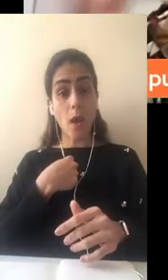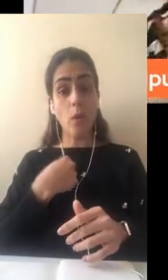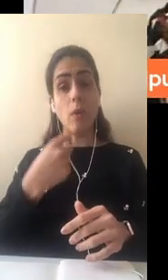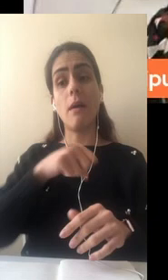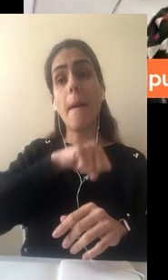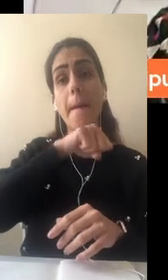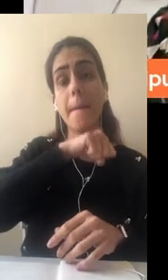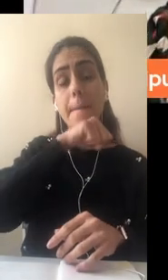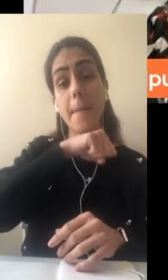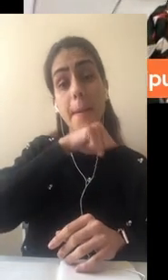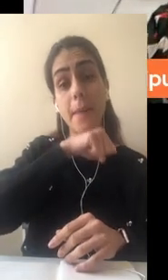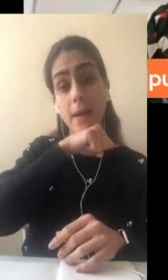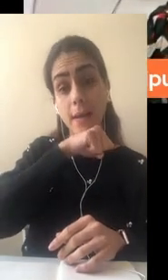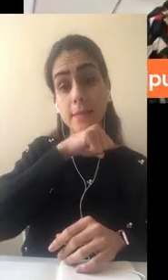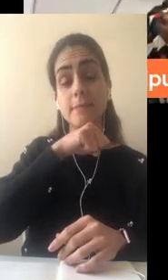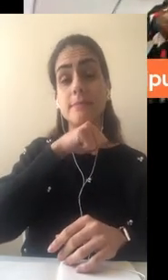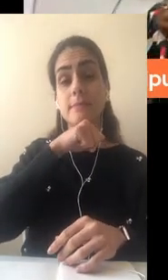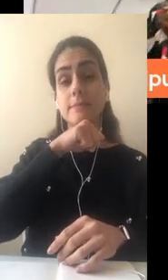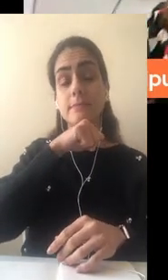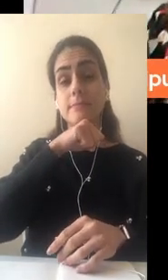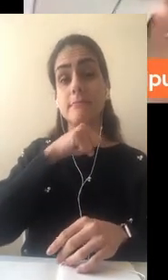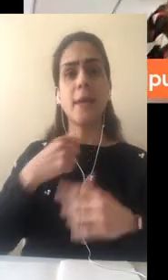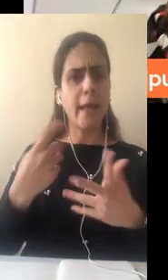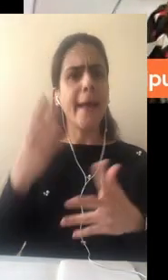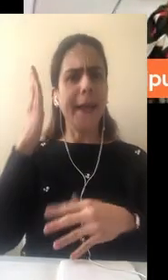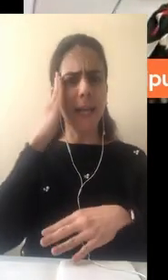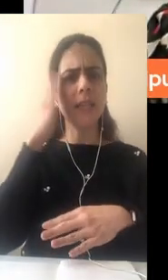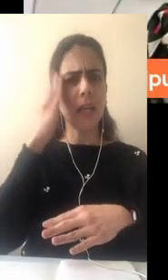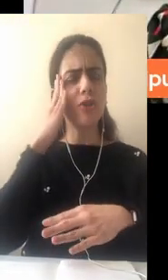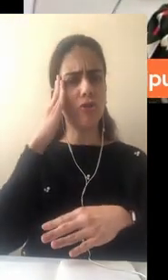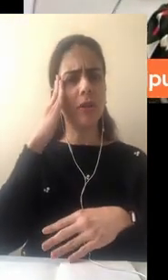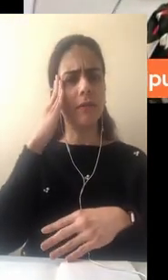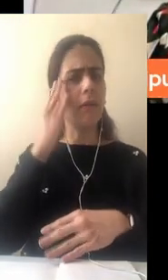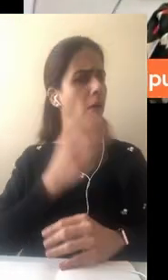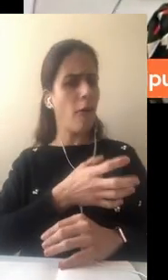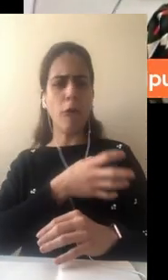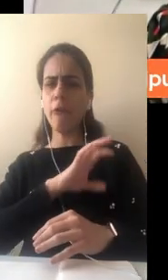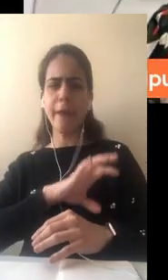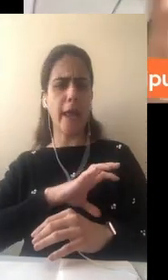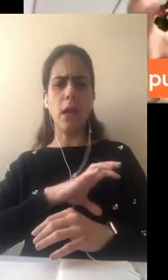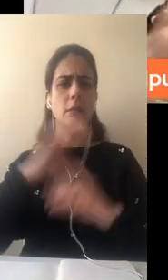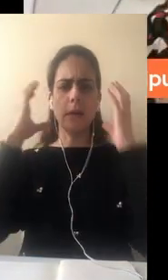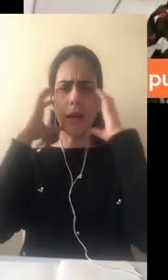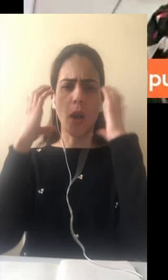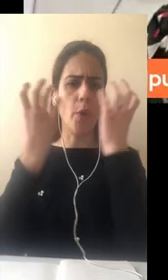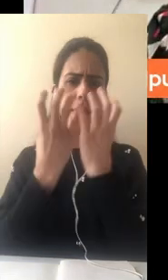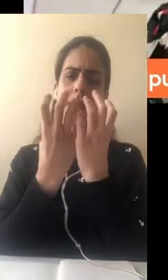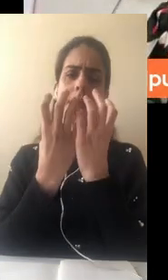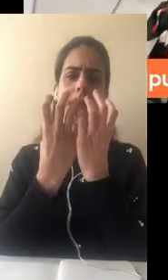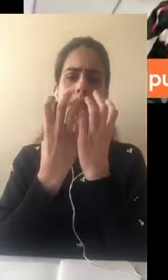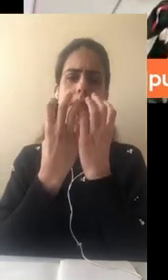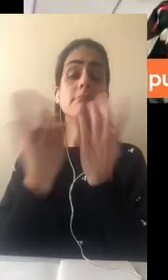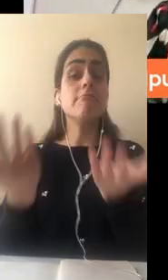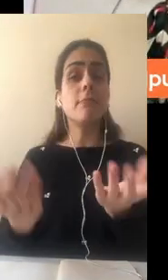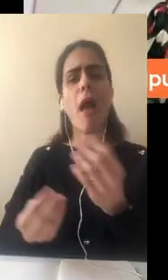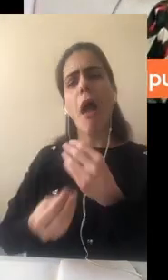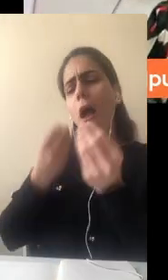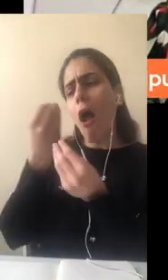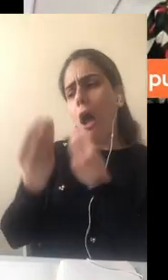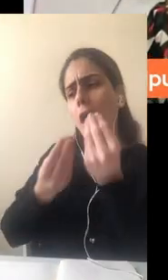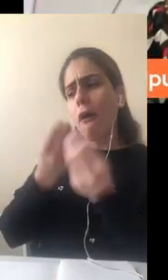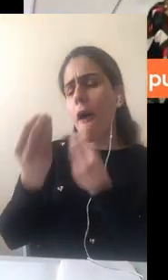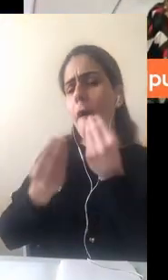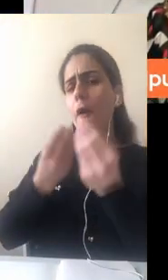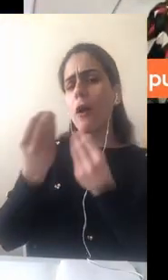pais aqui, né, já entenderam, não querem mais, então, conversaram com as crianças. E aí,